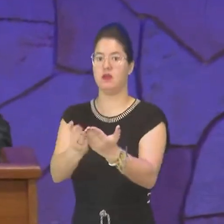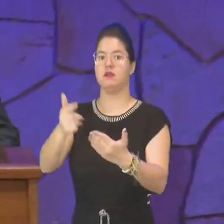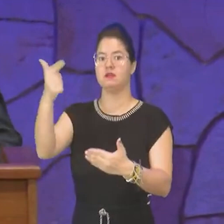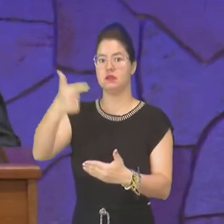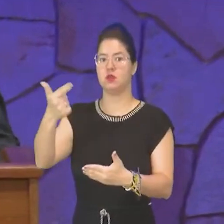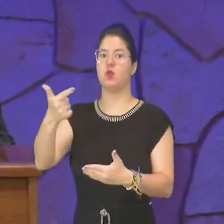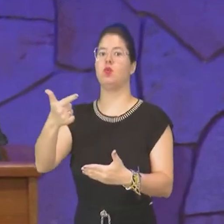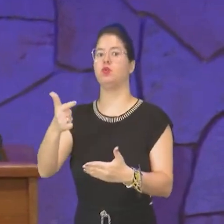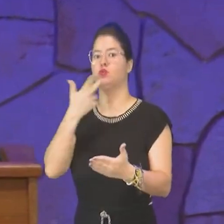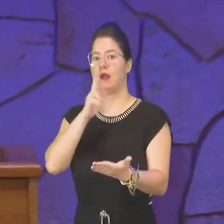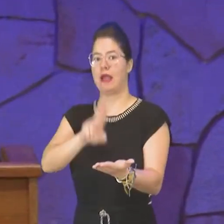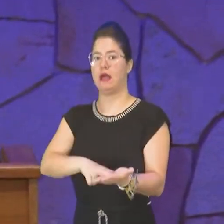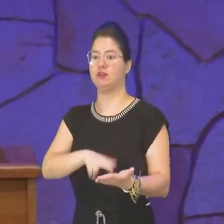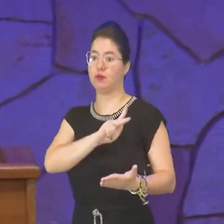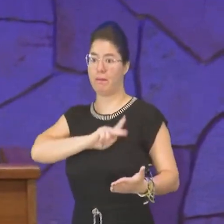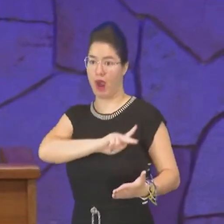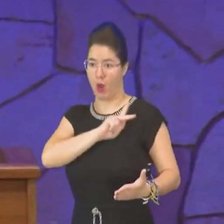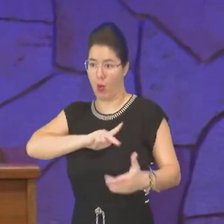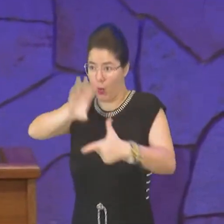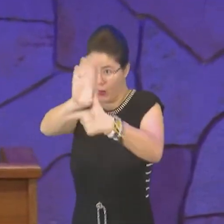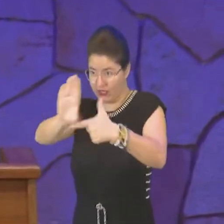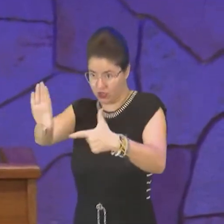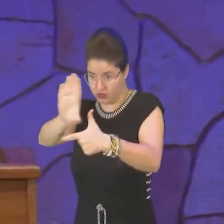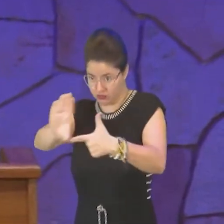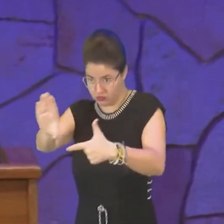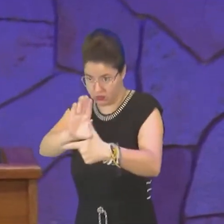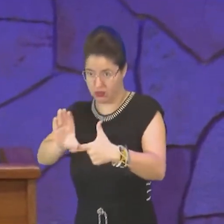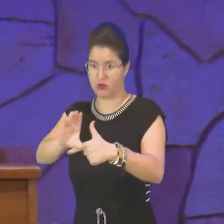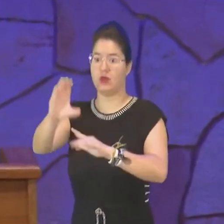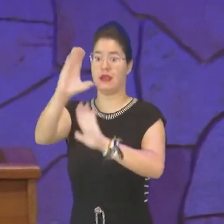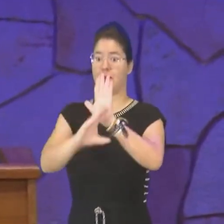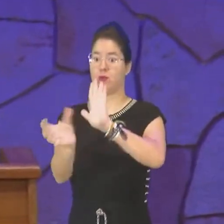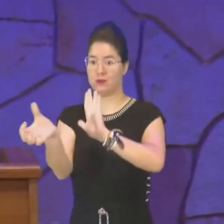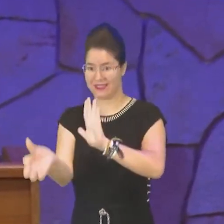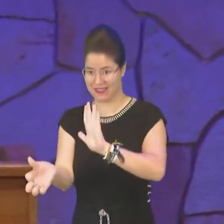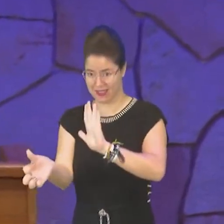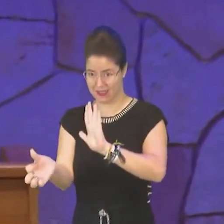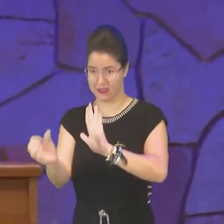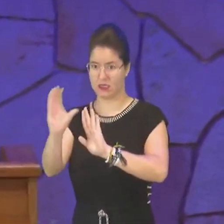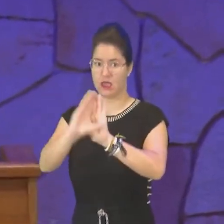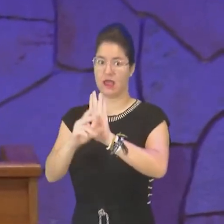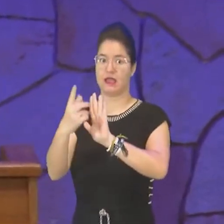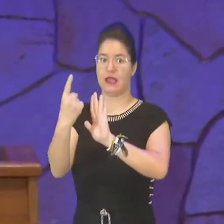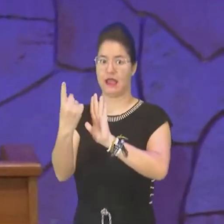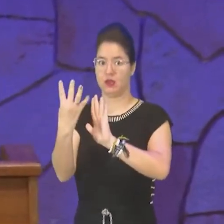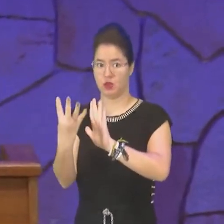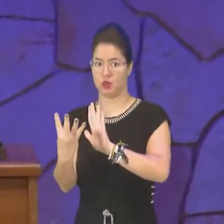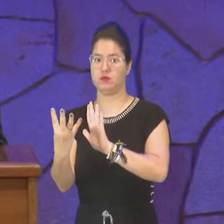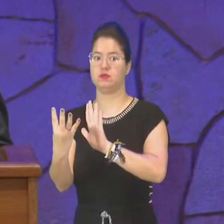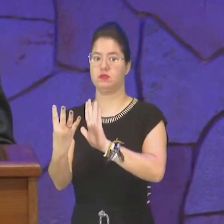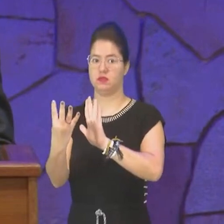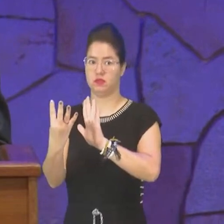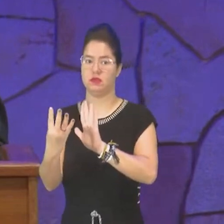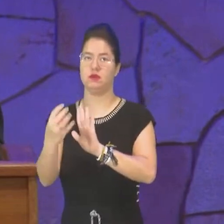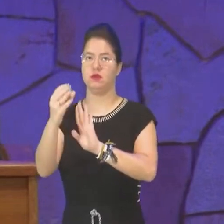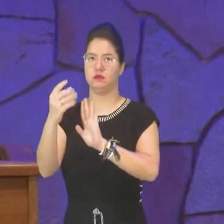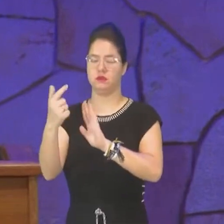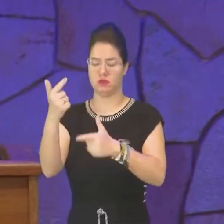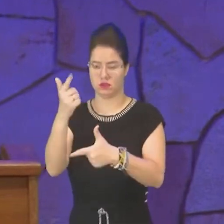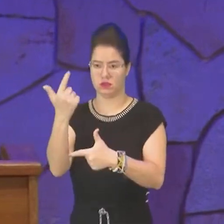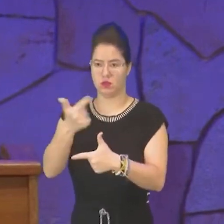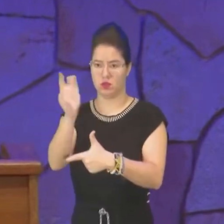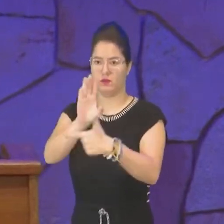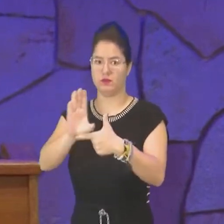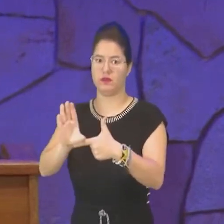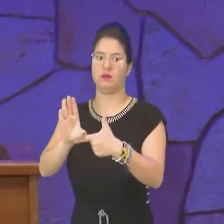Paulo aos Coríntios, no capítulo 6, os versos de 14 a 18. Segunda aos Coríntios, no